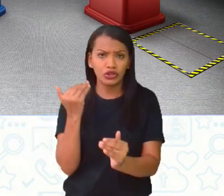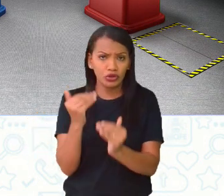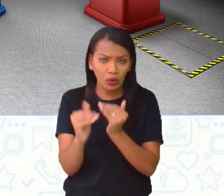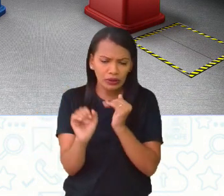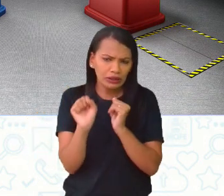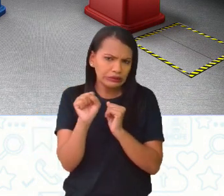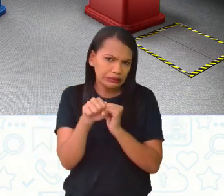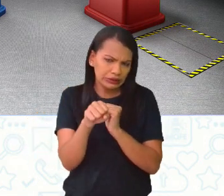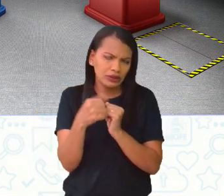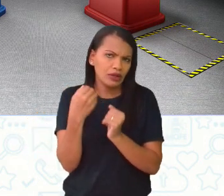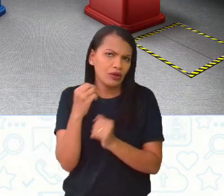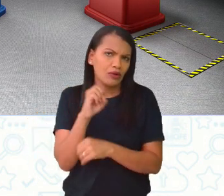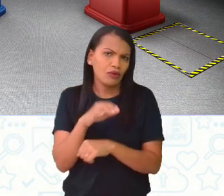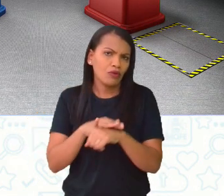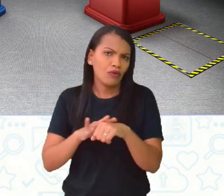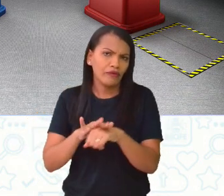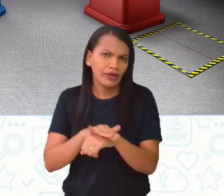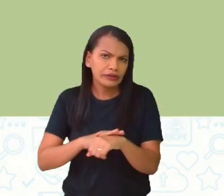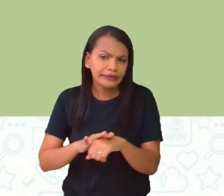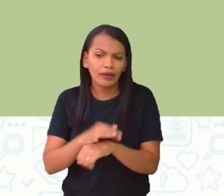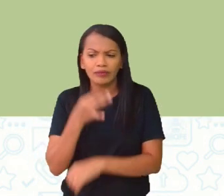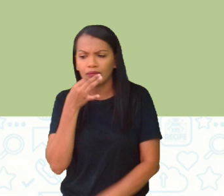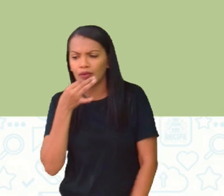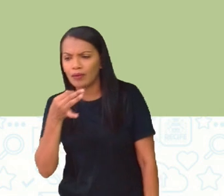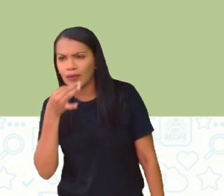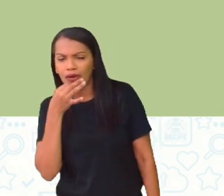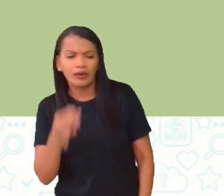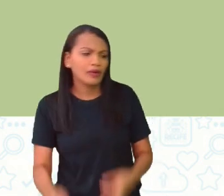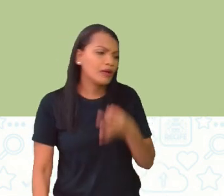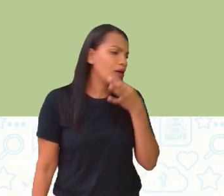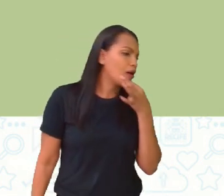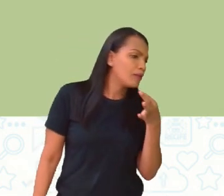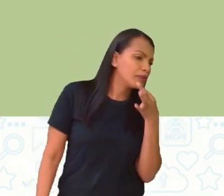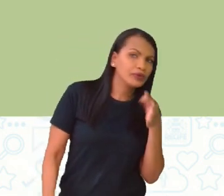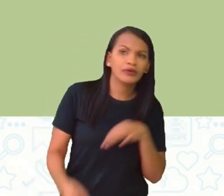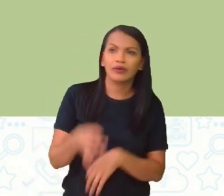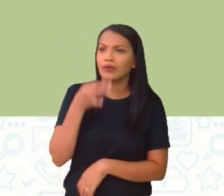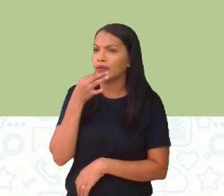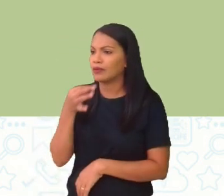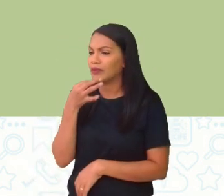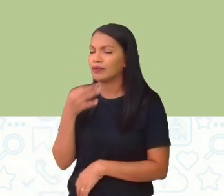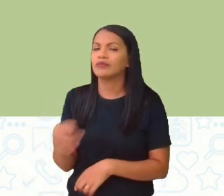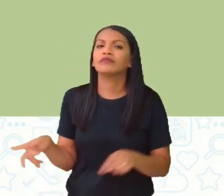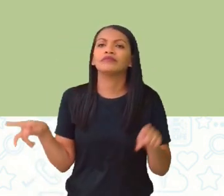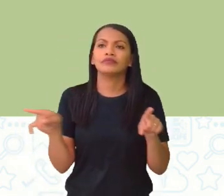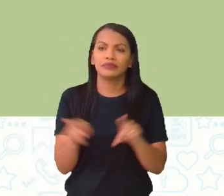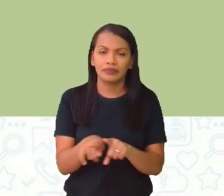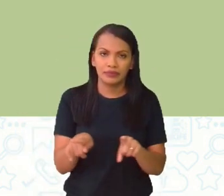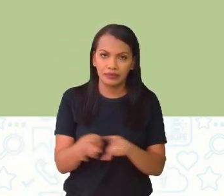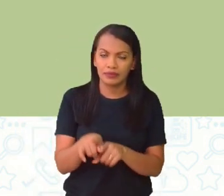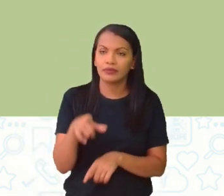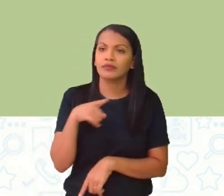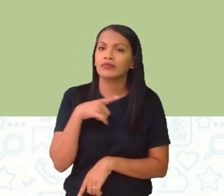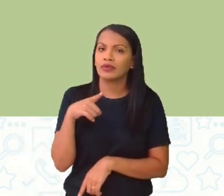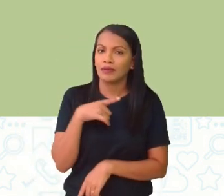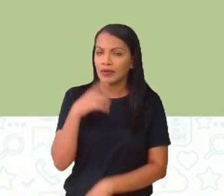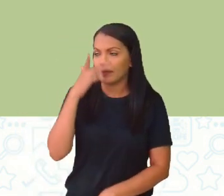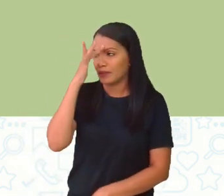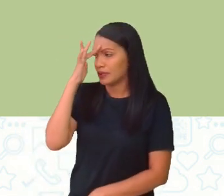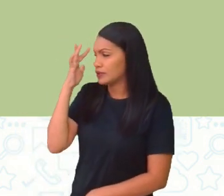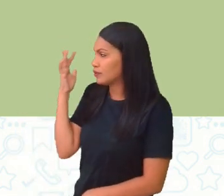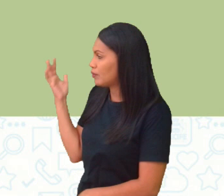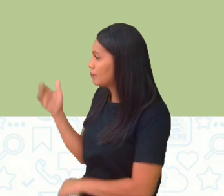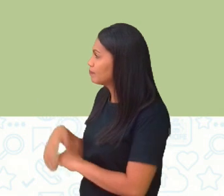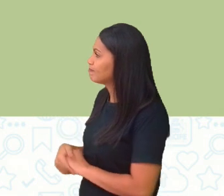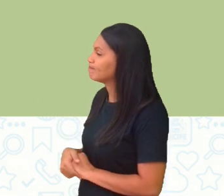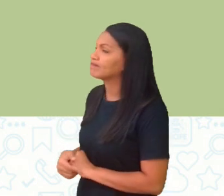para conversar, não é? Falar suas opiniões. E aí, nós temos também alguém importante, que é o moderador, aquela pessoa